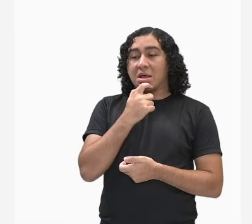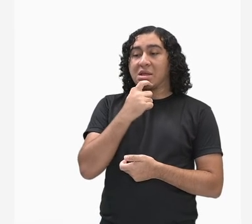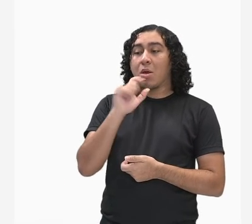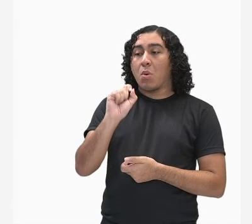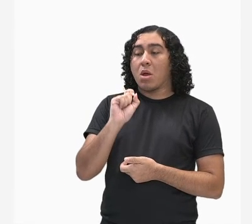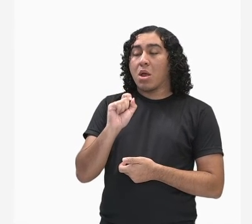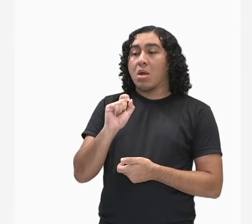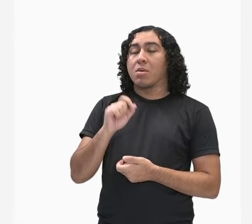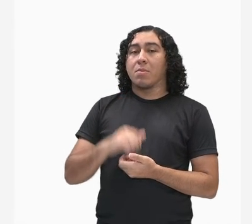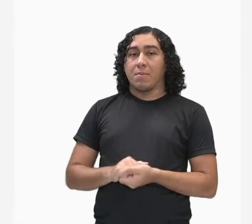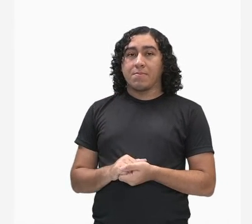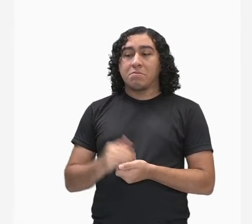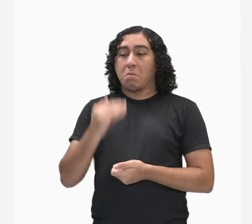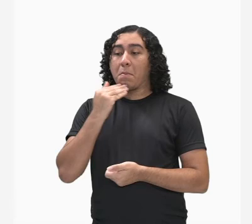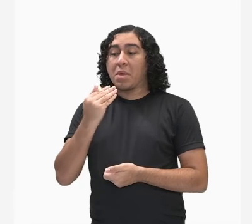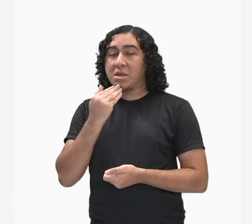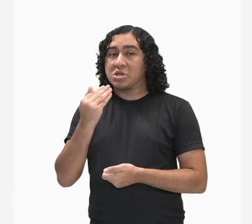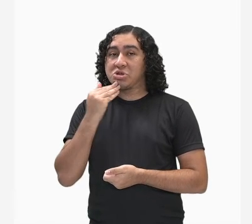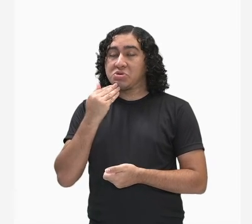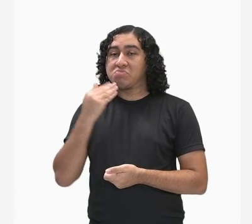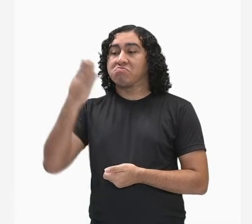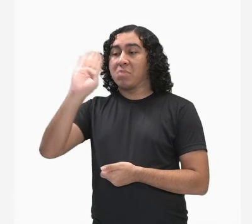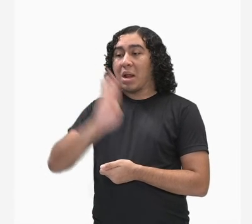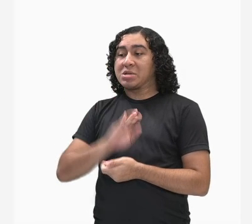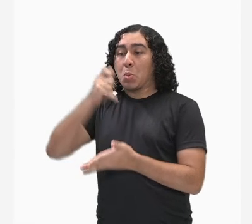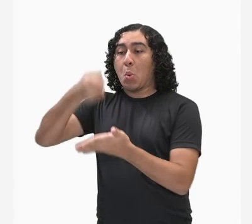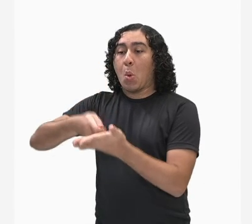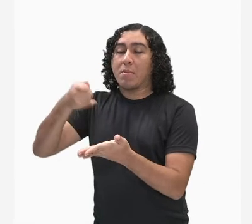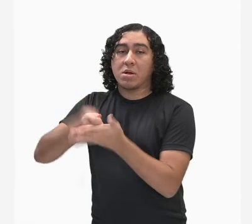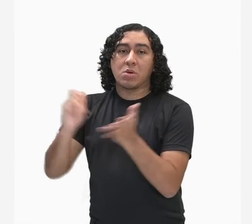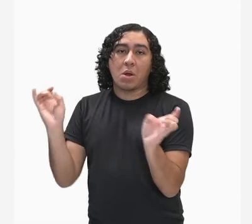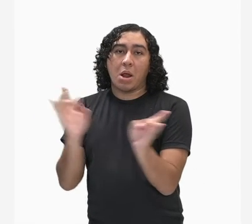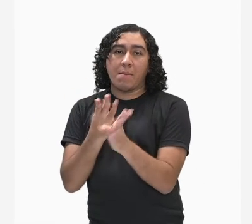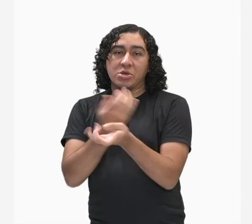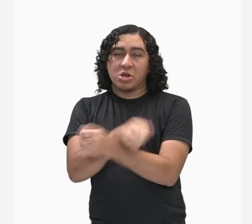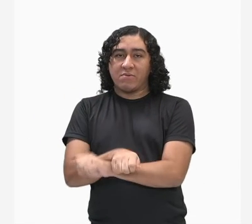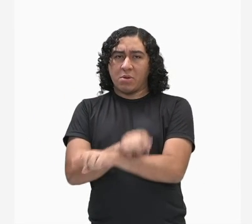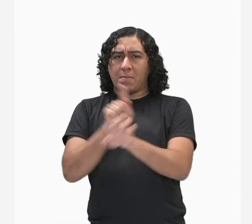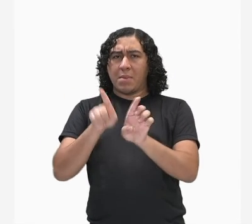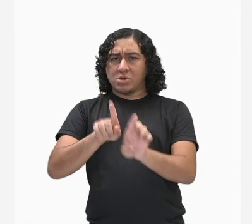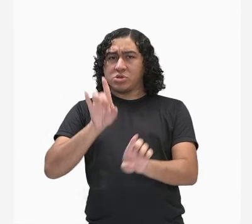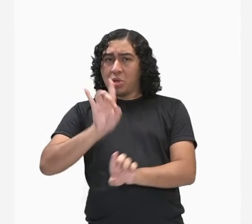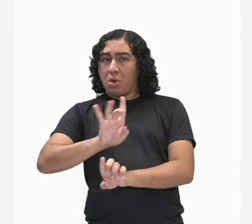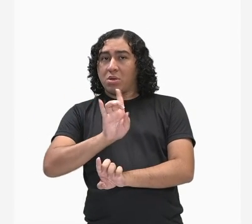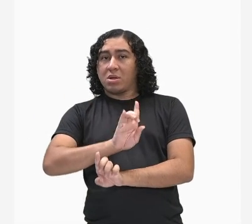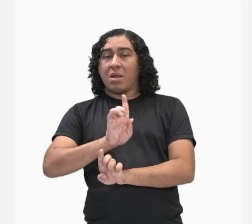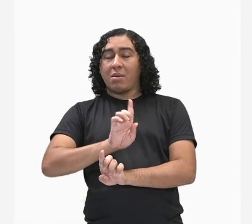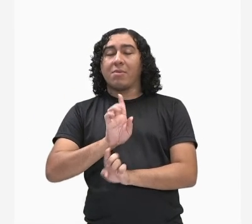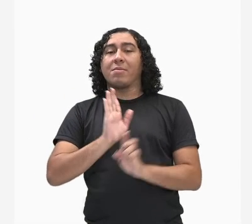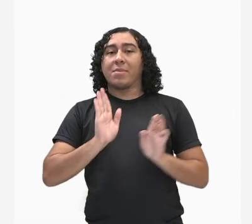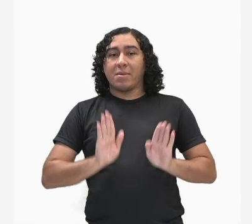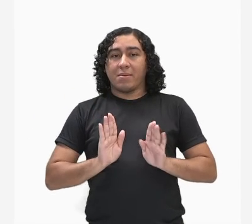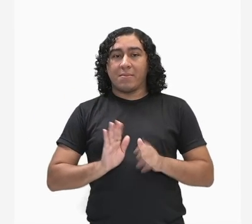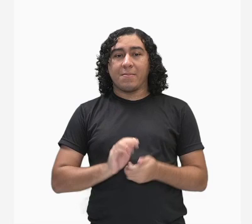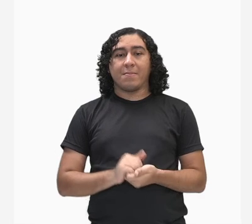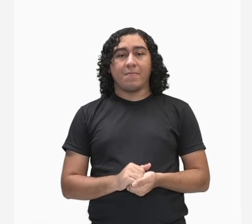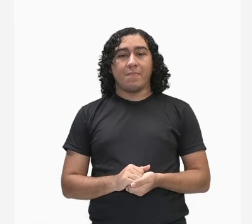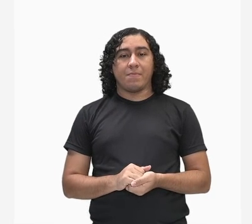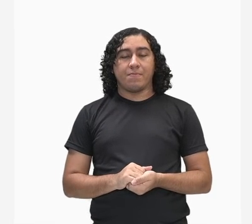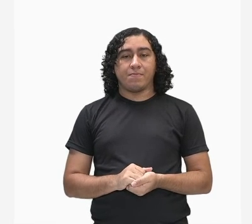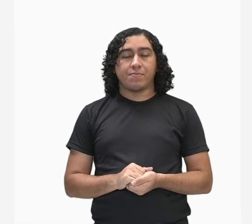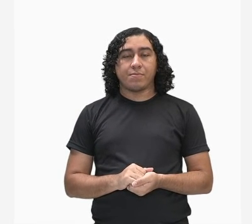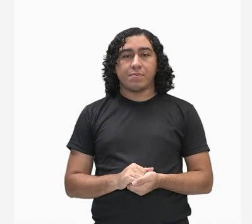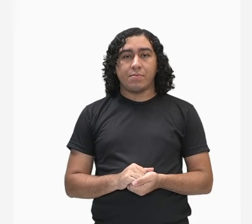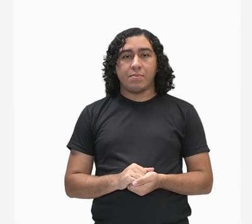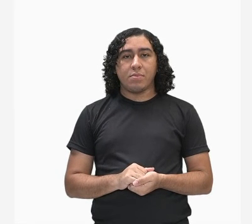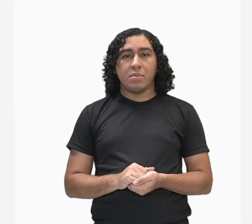acabar com a escravidão aqui no país. Não é isso? Mas não foi só isso, teve mais, né? Qual foi o